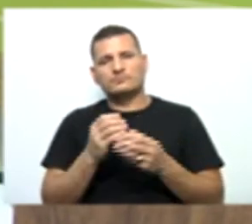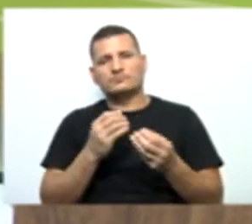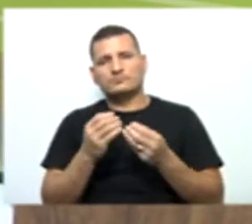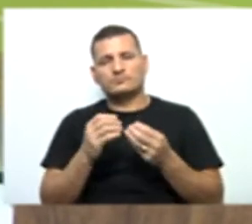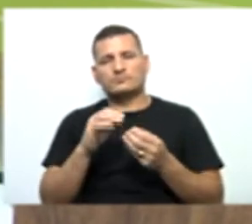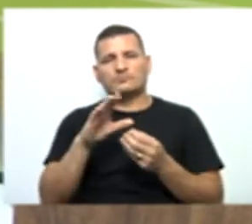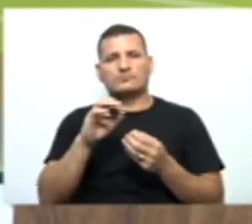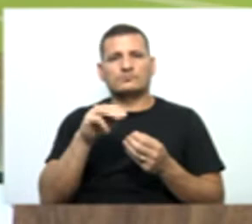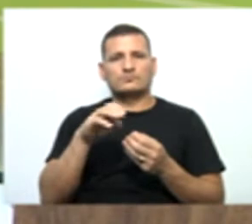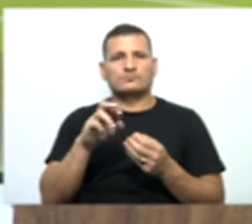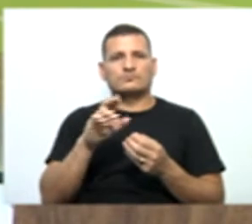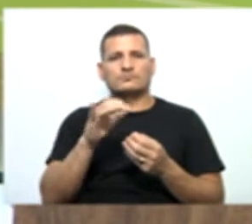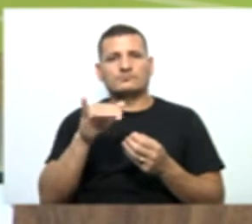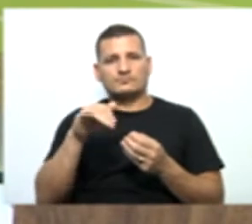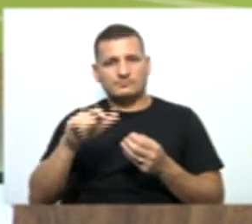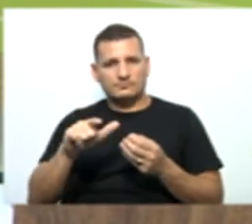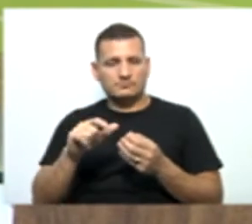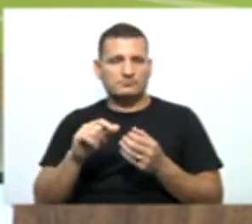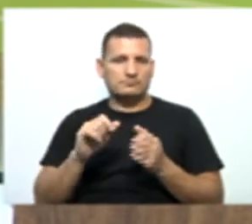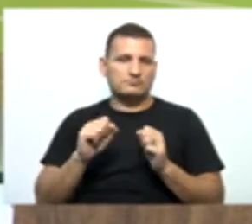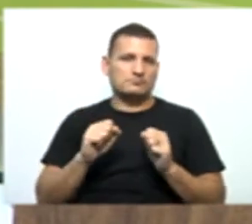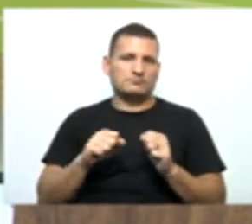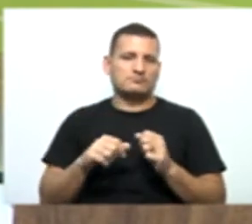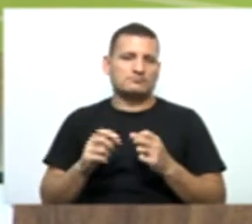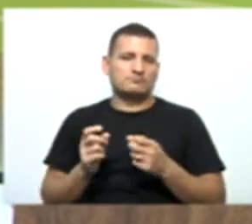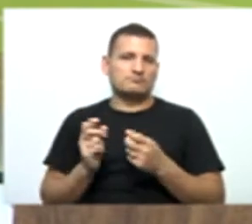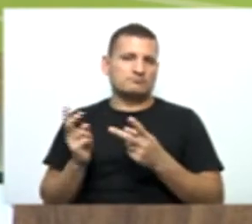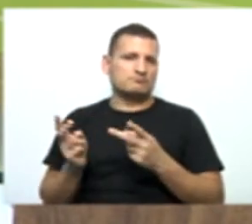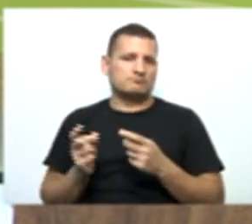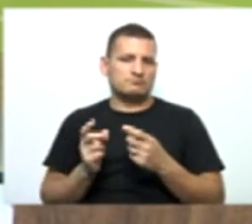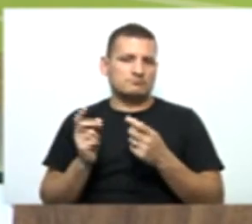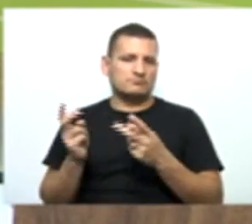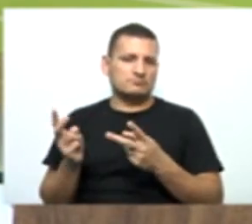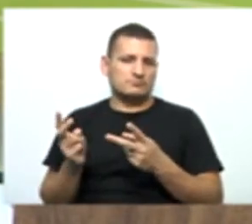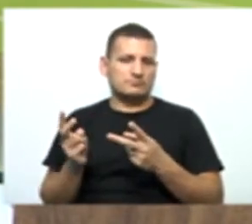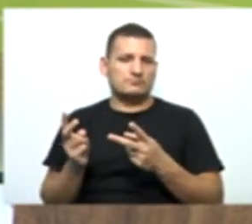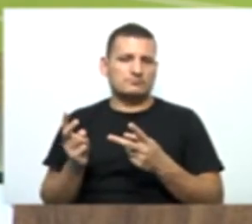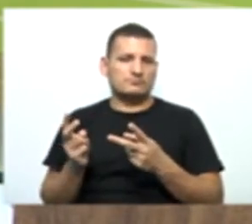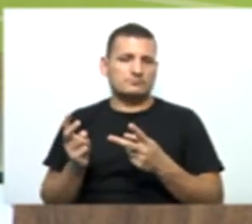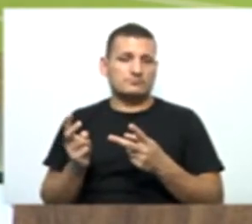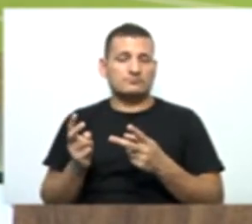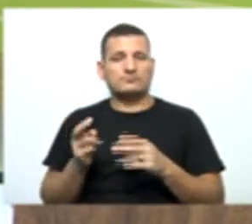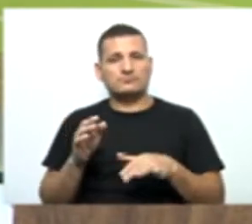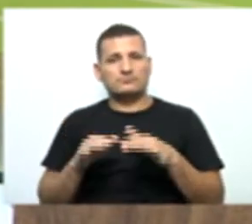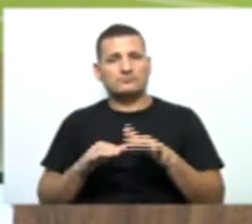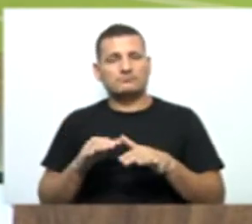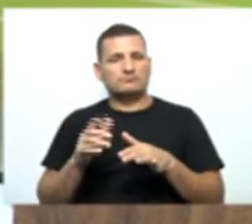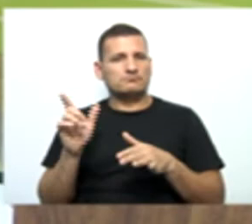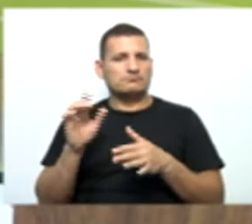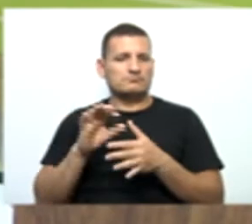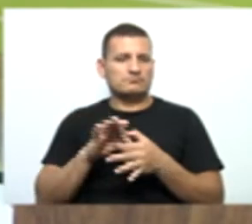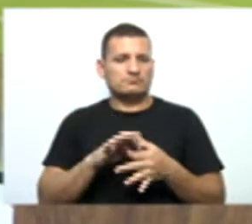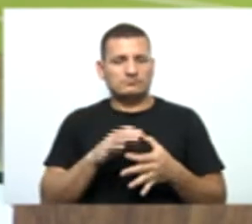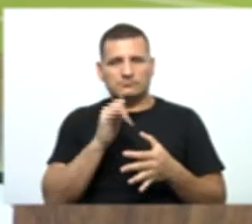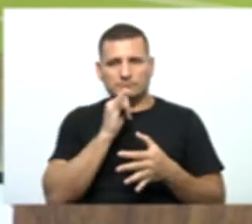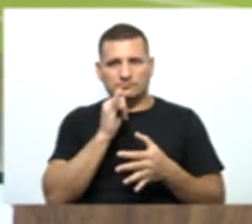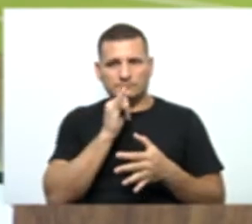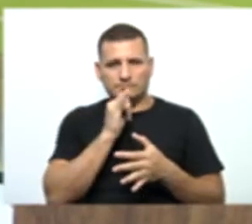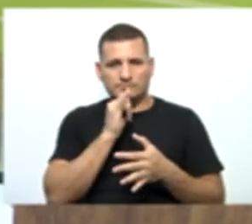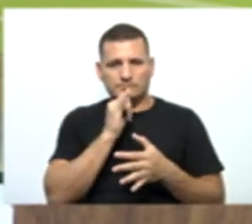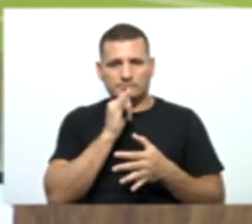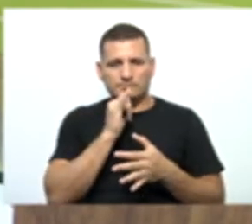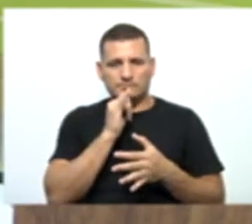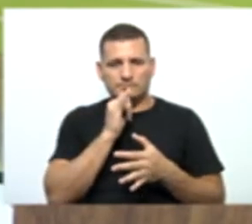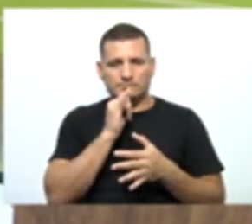comercial, pode ser vender só. Mas dependendo de outro contexto, por exemplo,